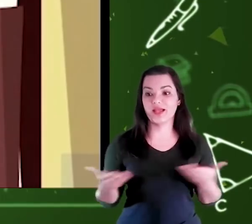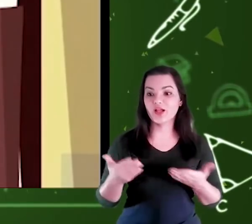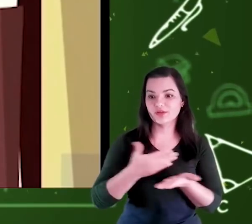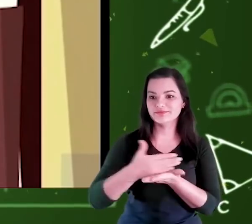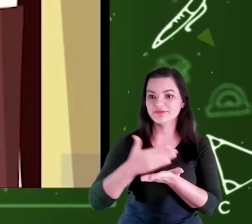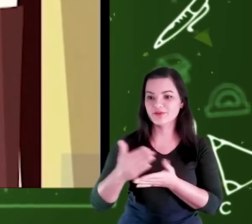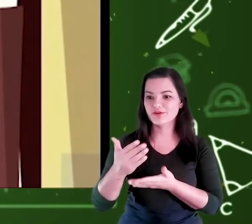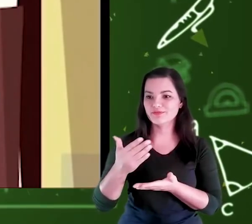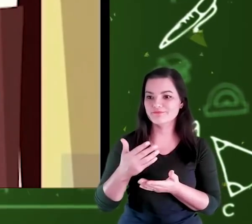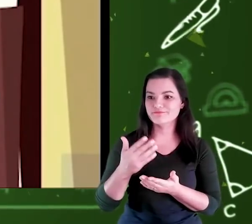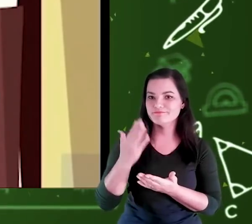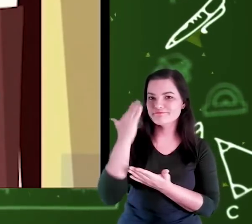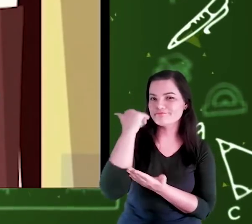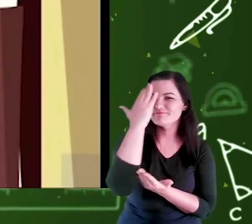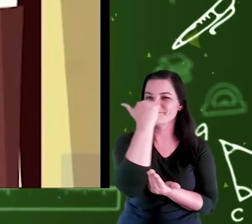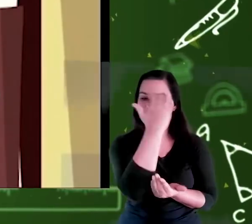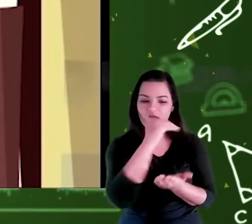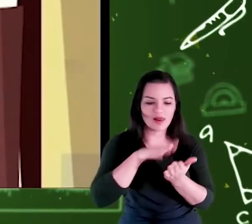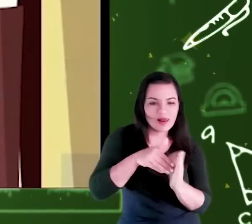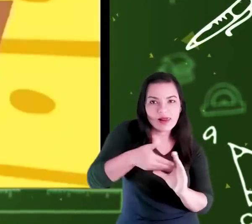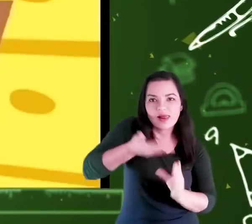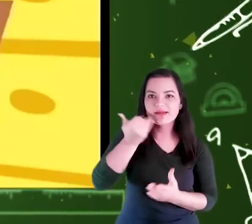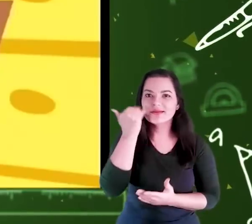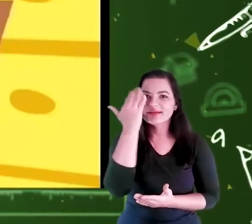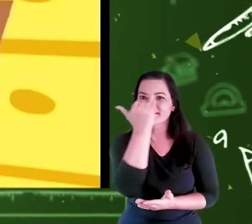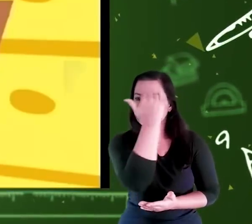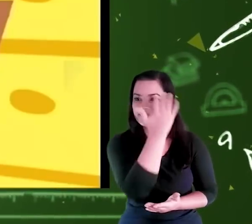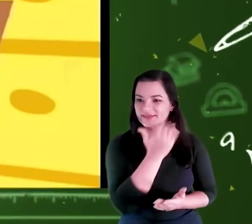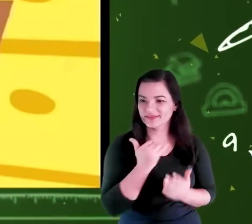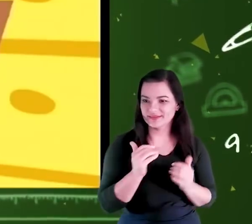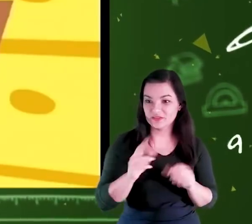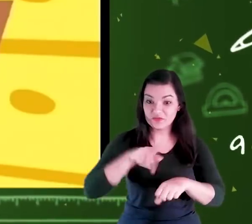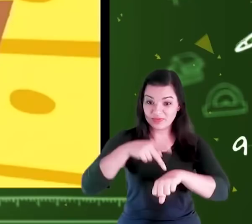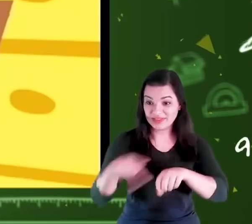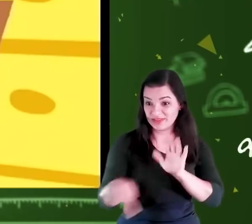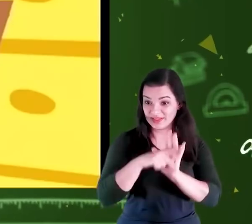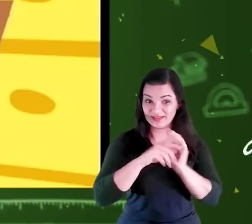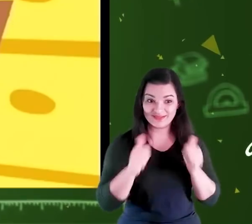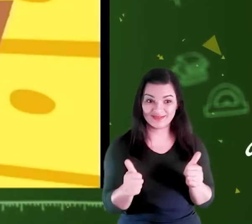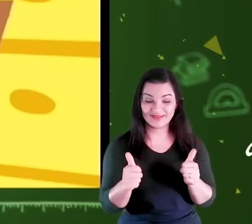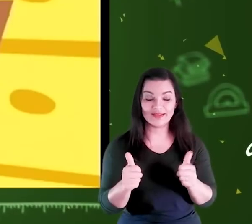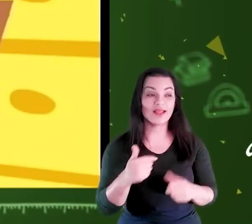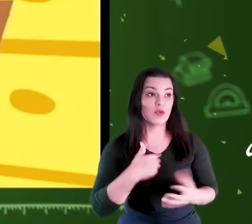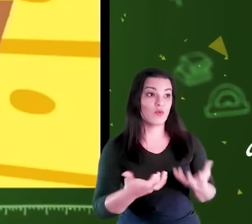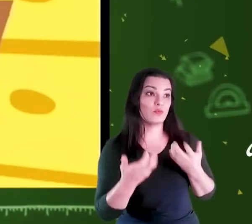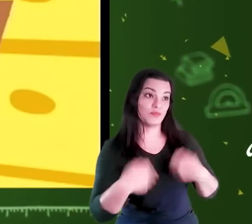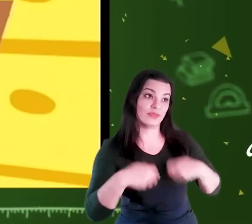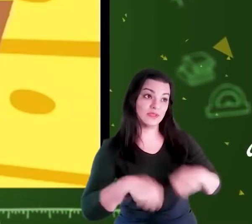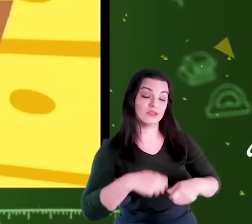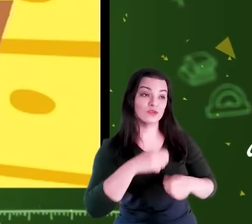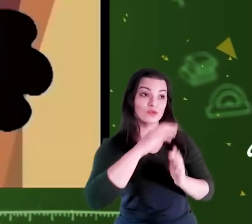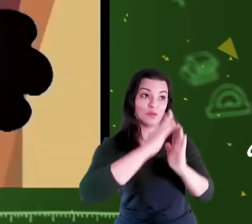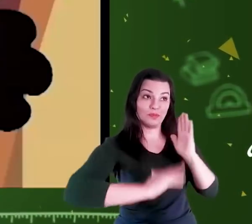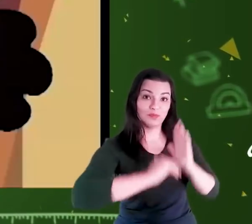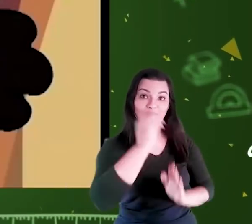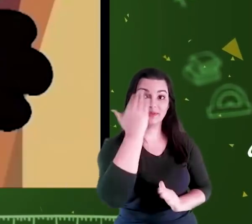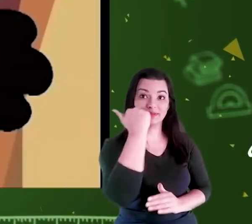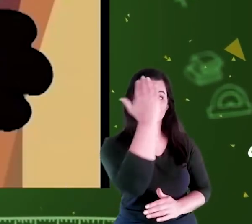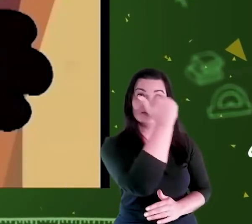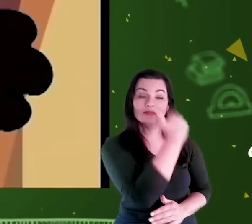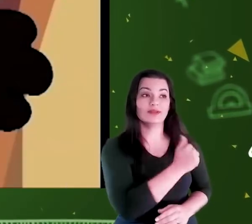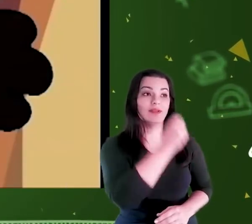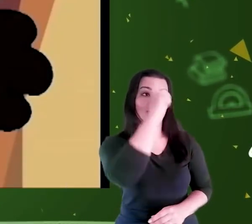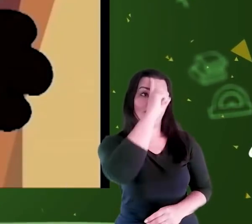começar a se produzir. Se pintar das cores do seu país. Eu tenho que me pintar de amarelo, que nem os chineses. Eu